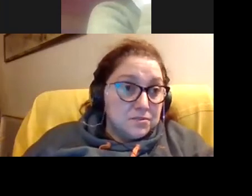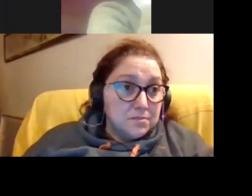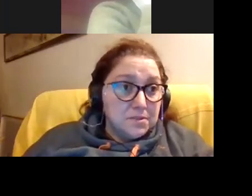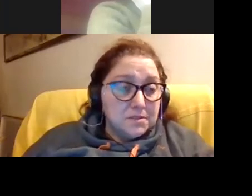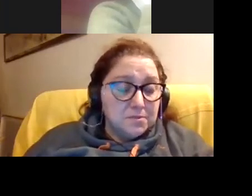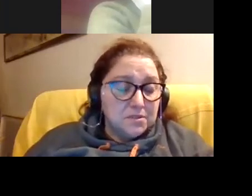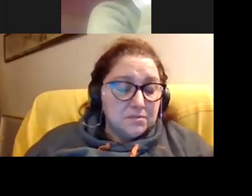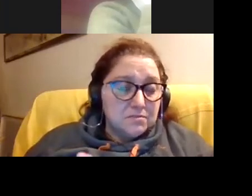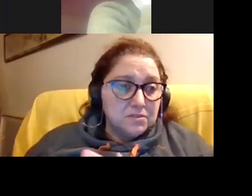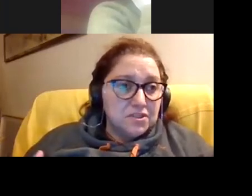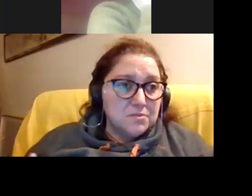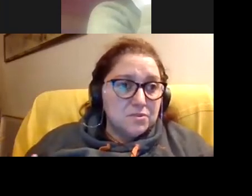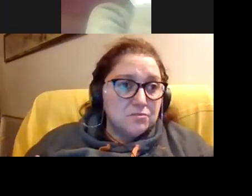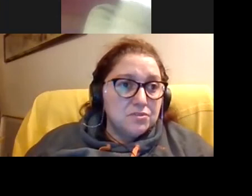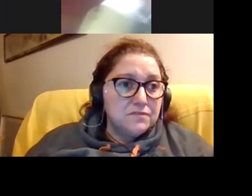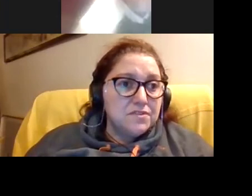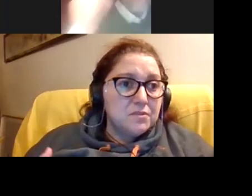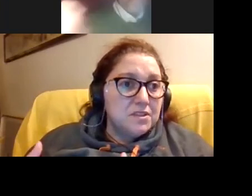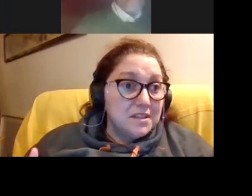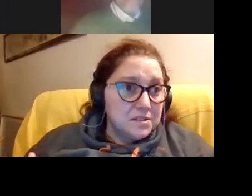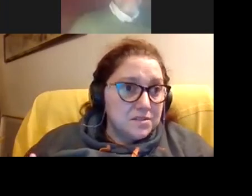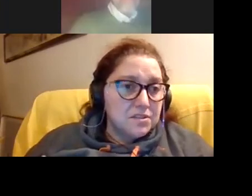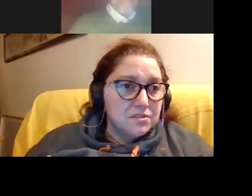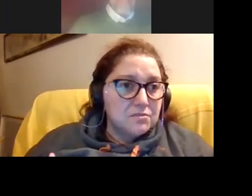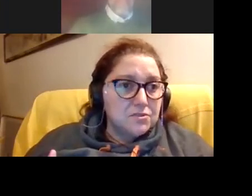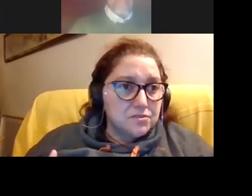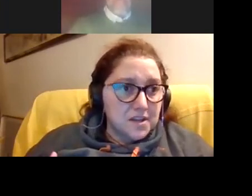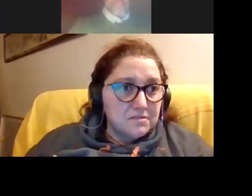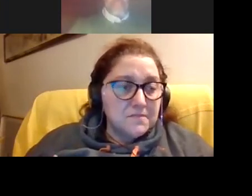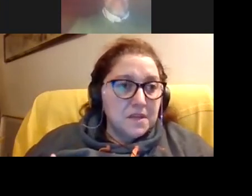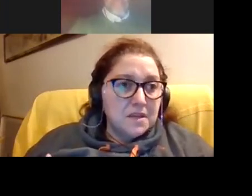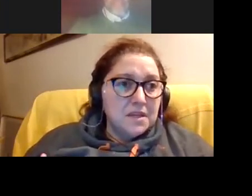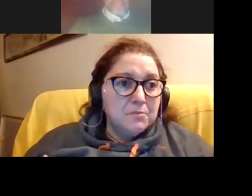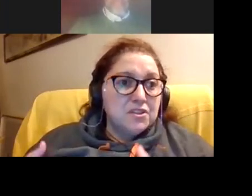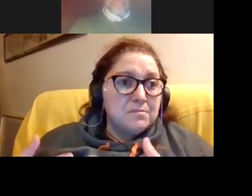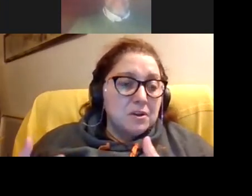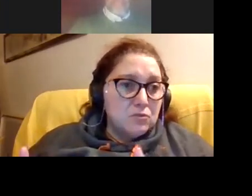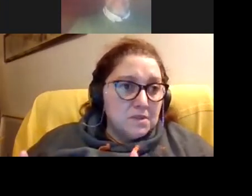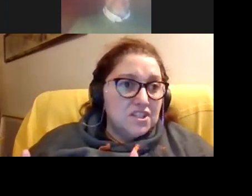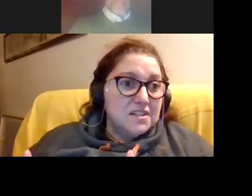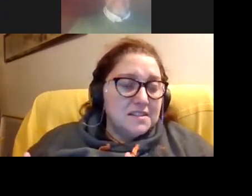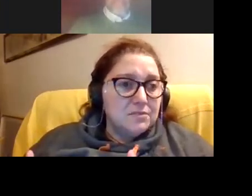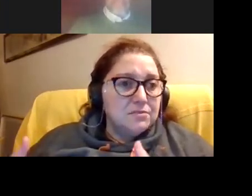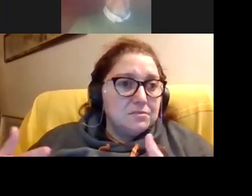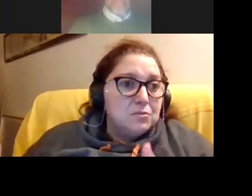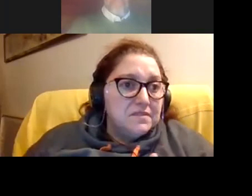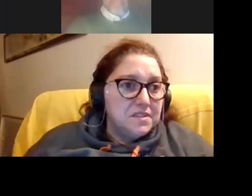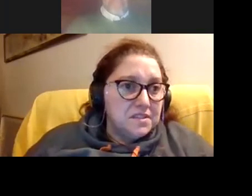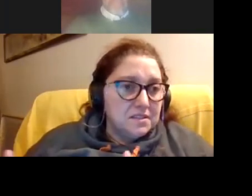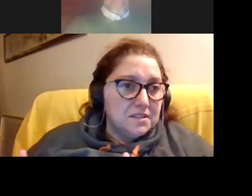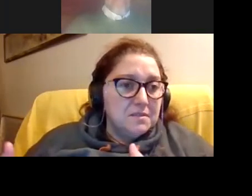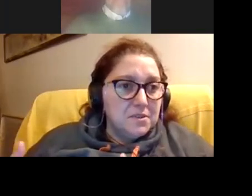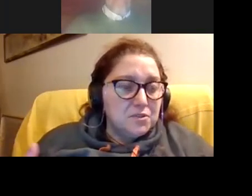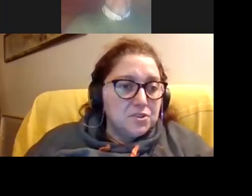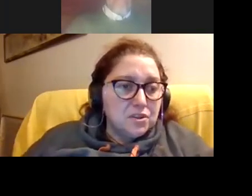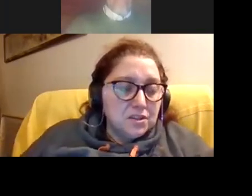porque o que nós temos nos estatutos, no fundo, são indicações de construção e depois temos alguma descrição de uma